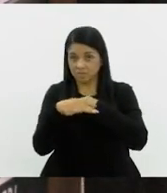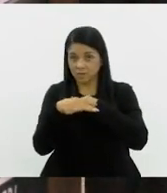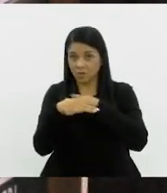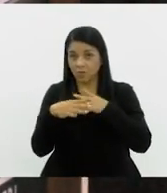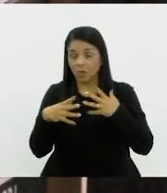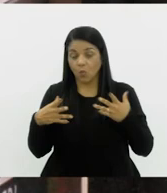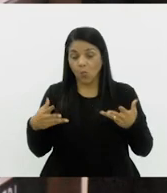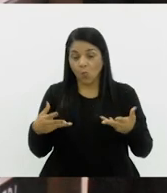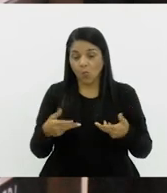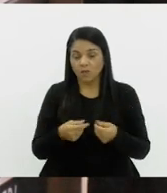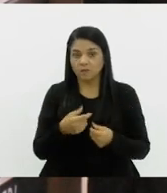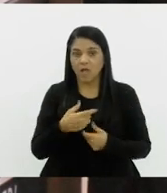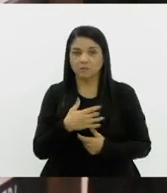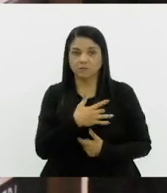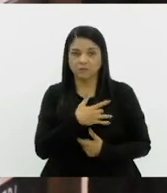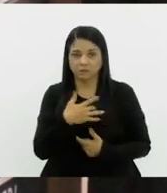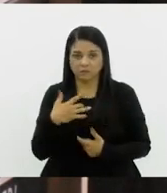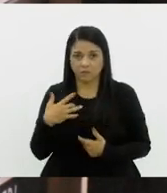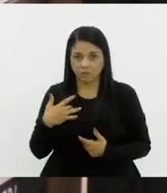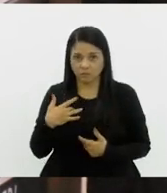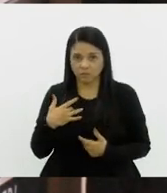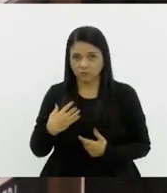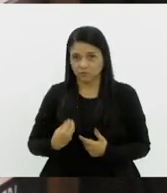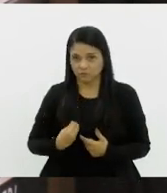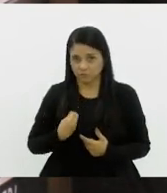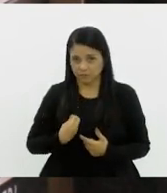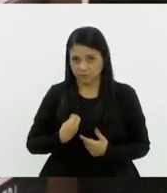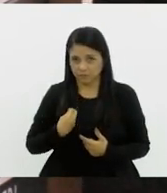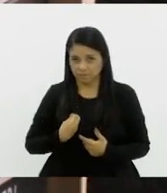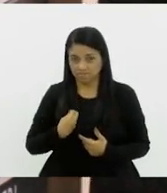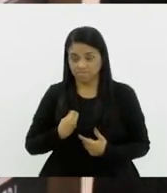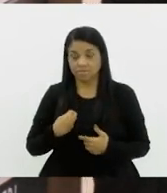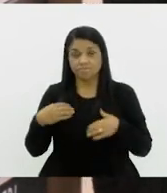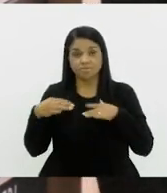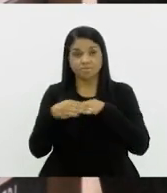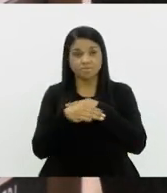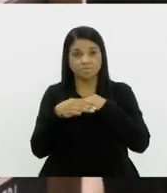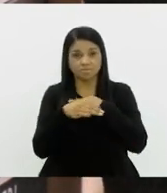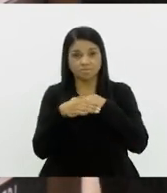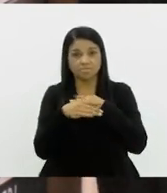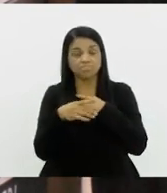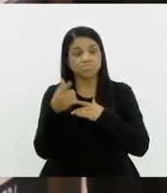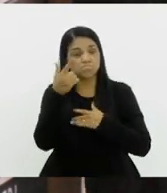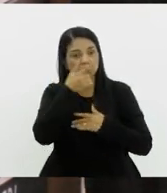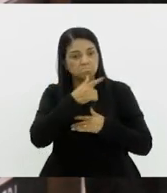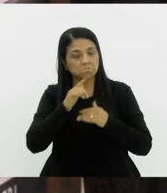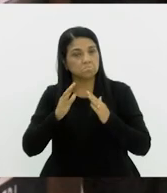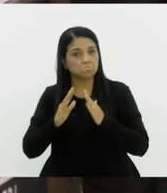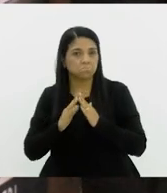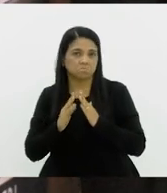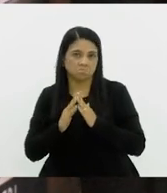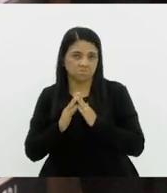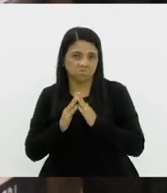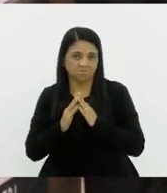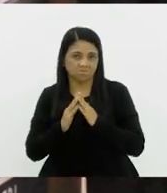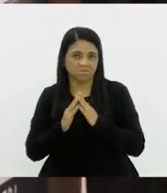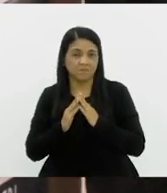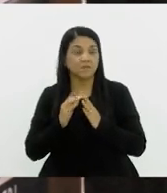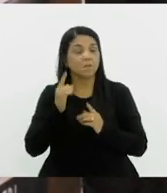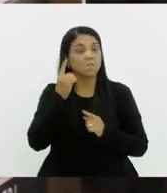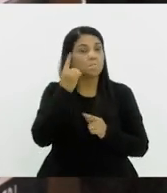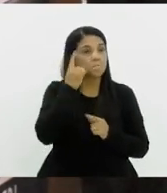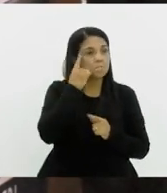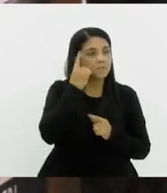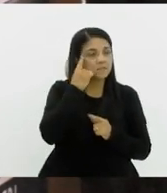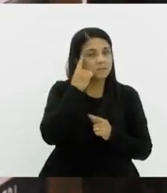pela saúde da população, para a cidade se tornar habitável. Então, a gente também tem que pensar no